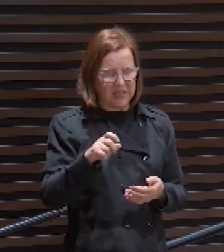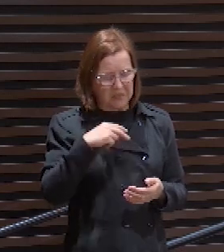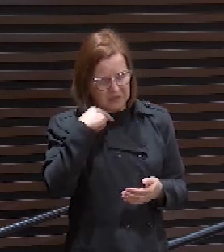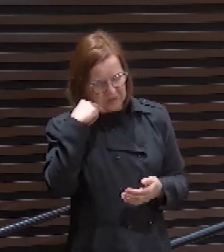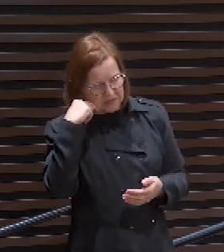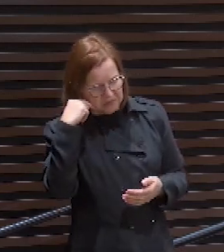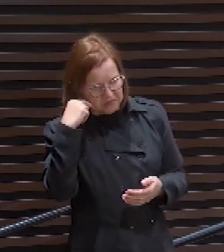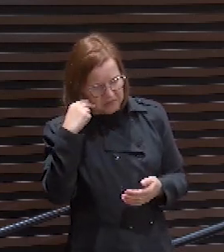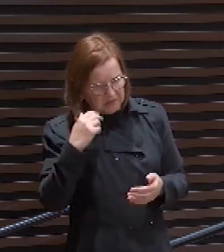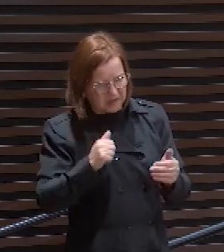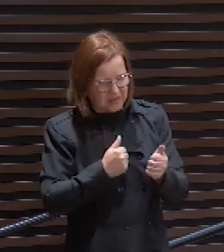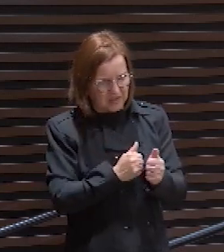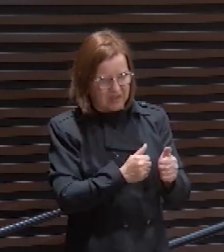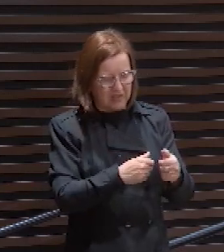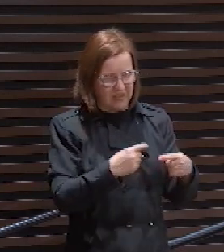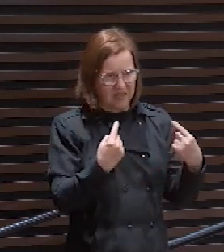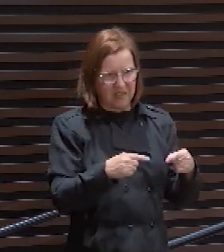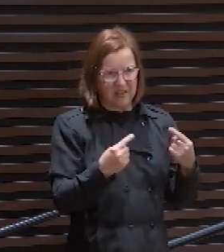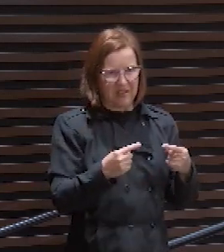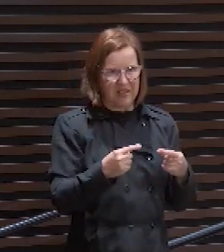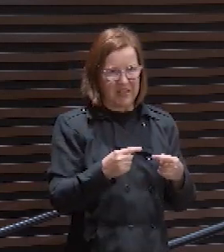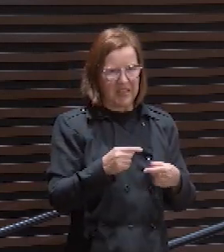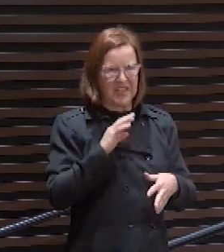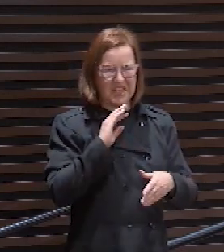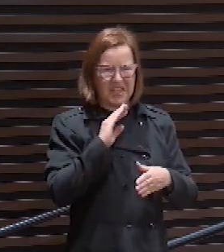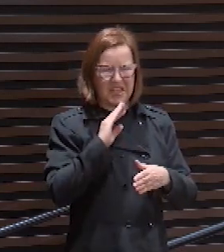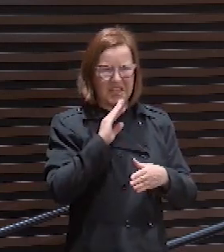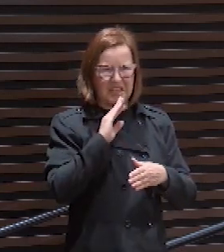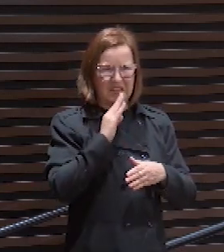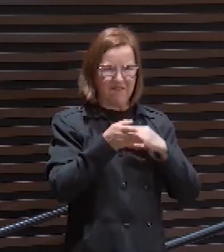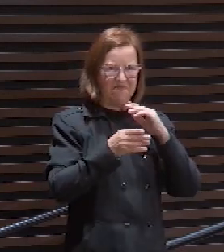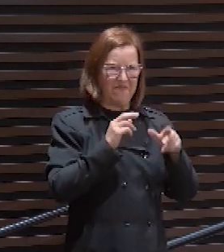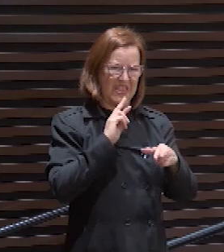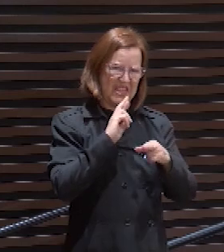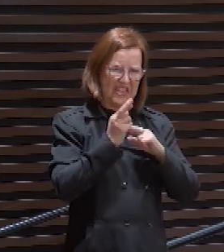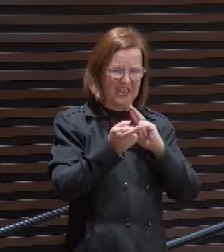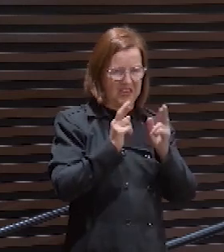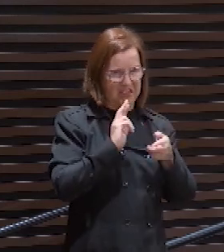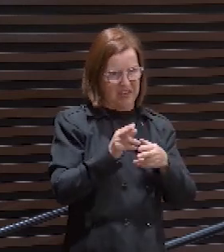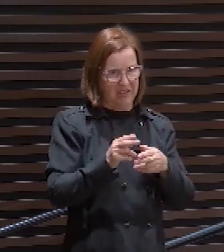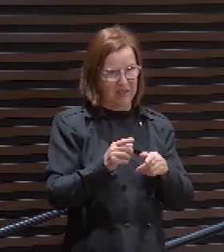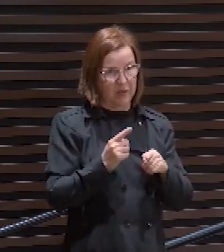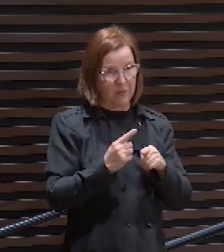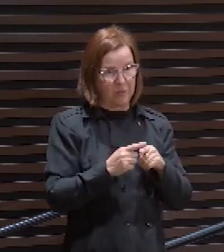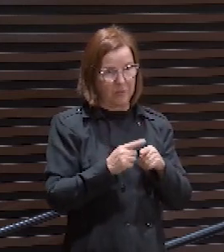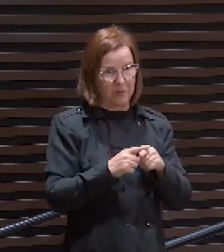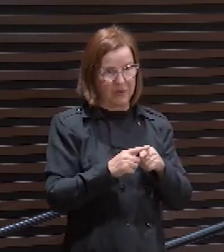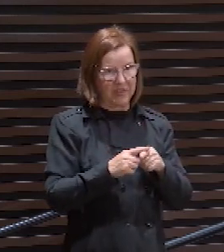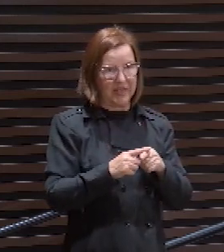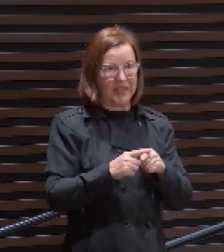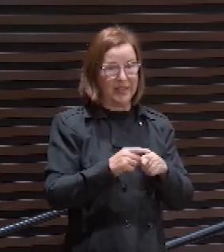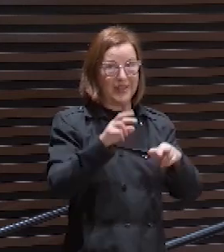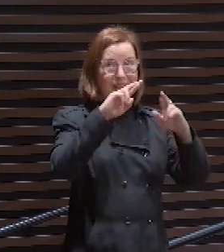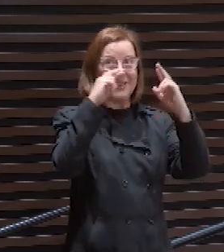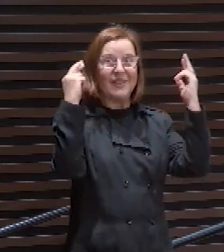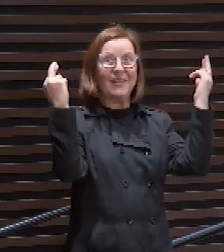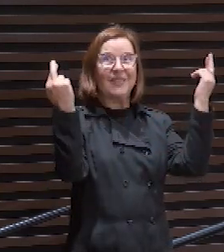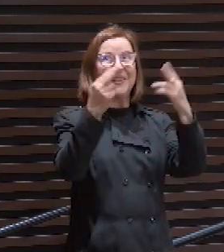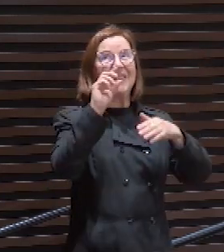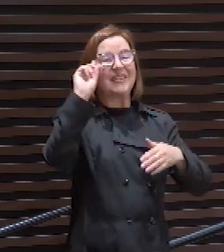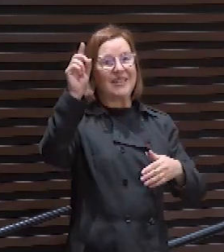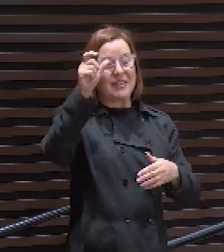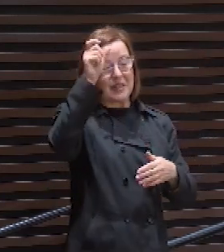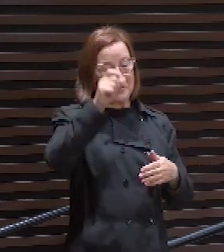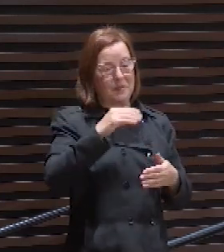ser criticado, para poder perder. Porque no reino de Deus, aquele que perde é aquele que ganha.